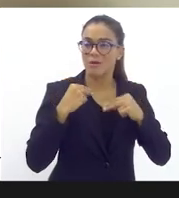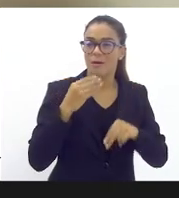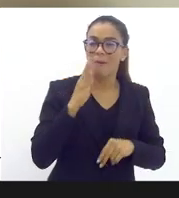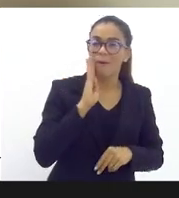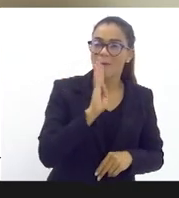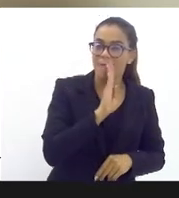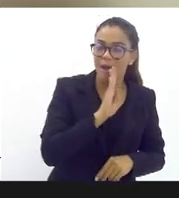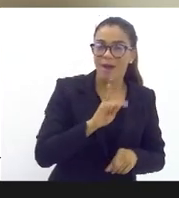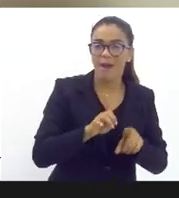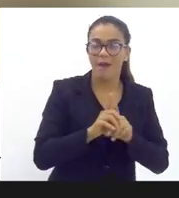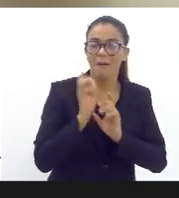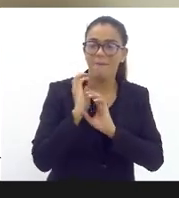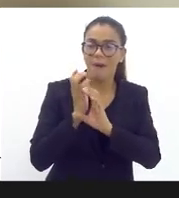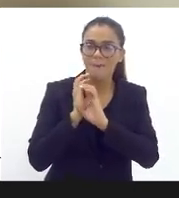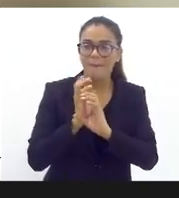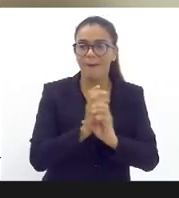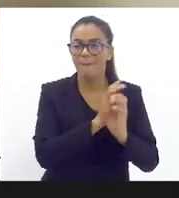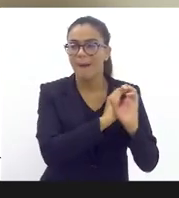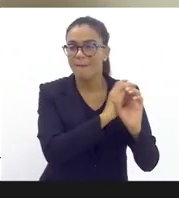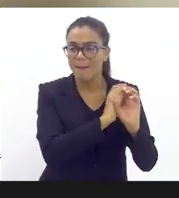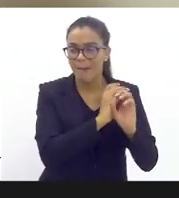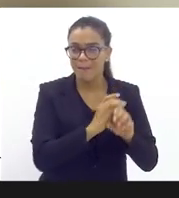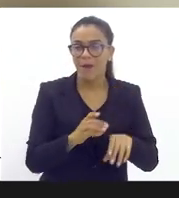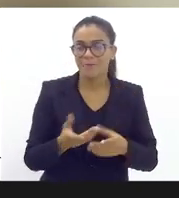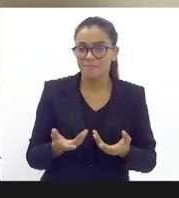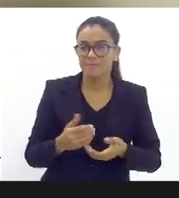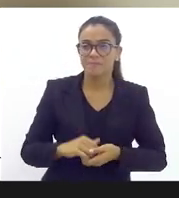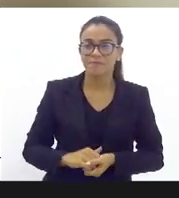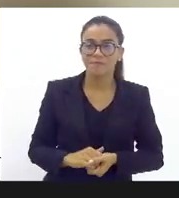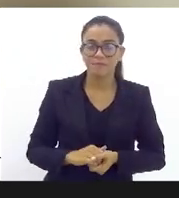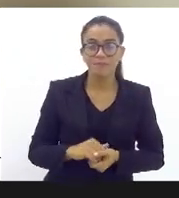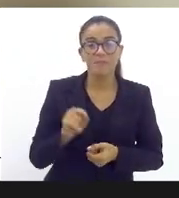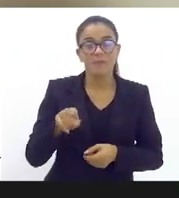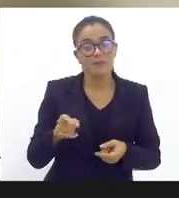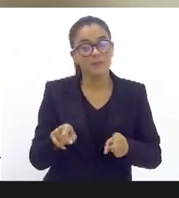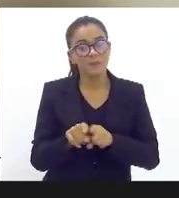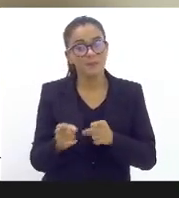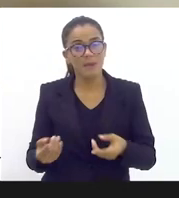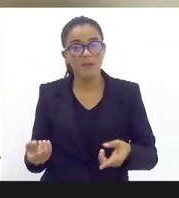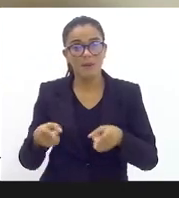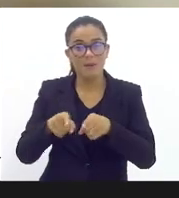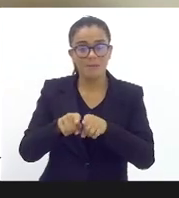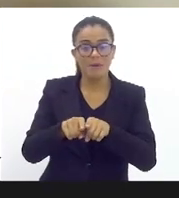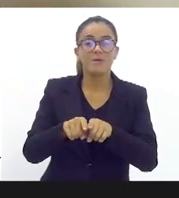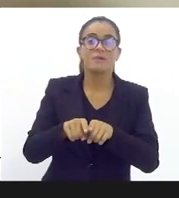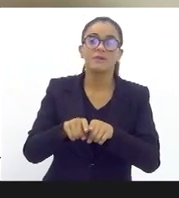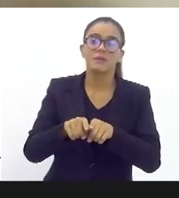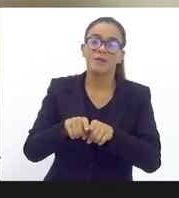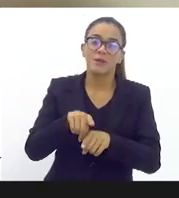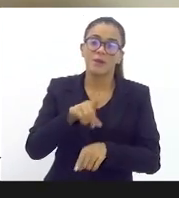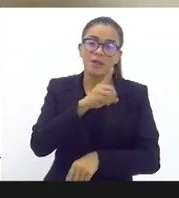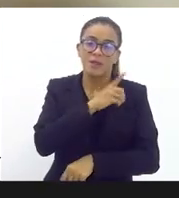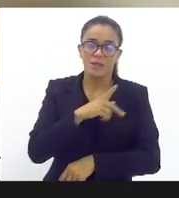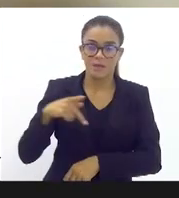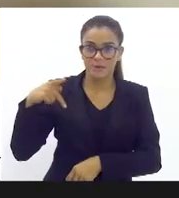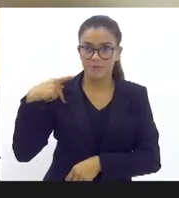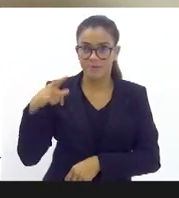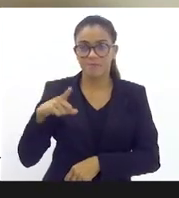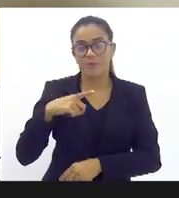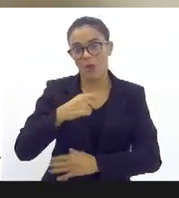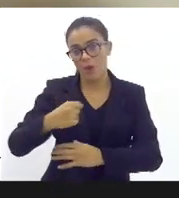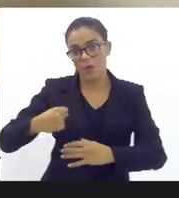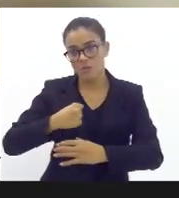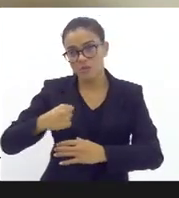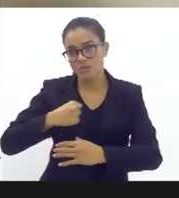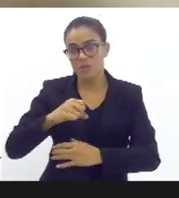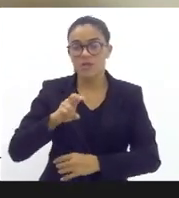barista, coquetéis, essa outra parte. Também é uma parceria com a Defensoria Pública, no Cozinha e Voz, que inclui também